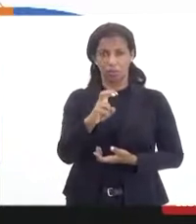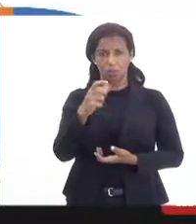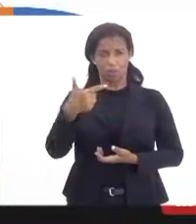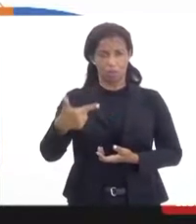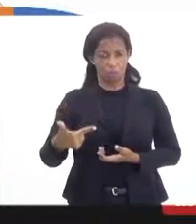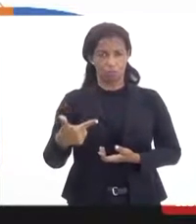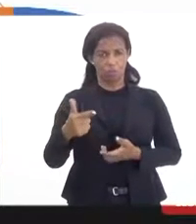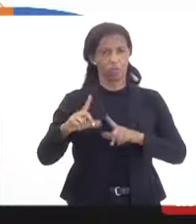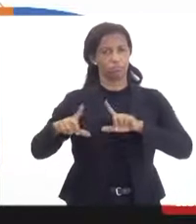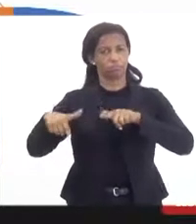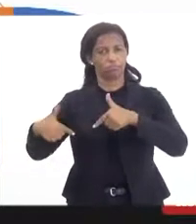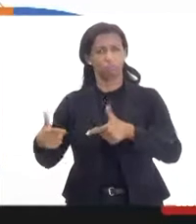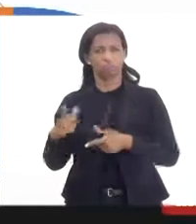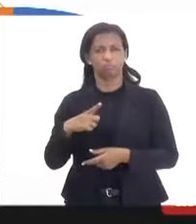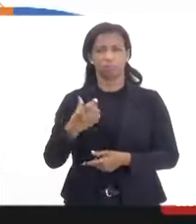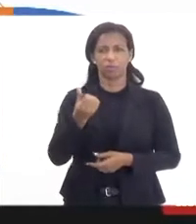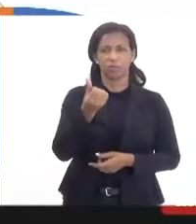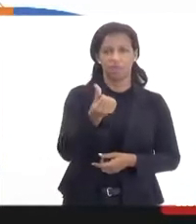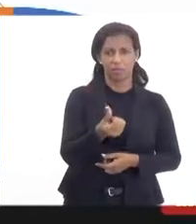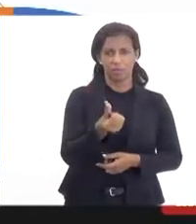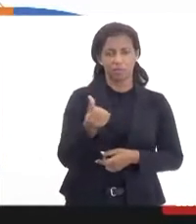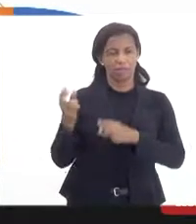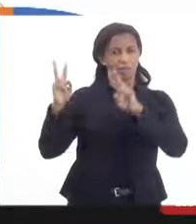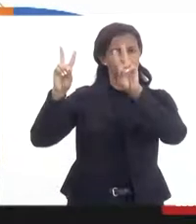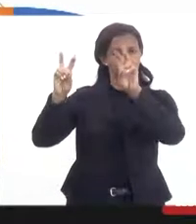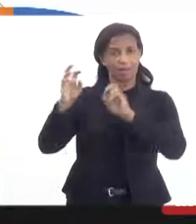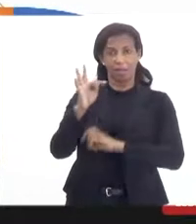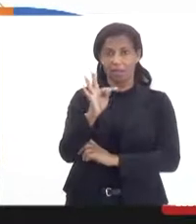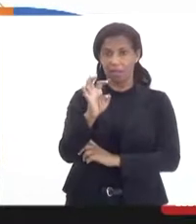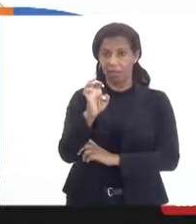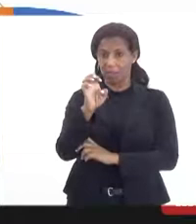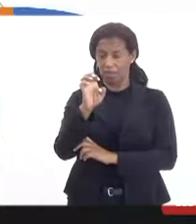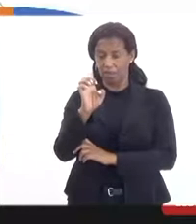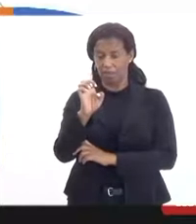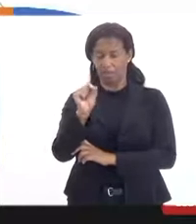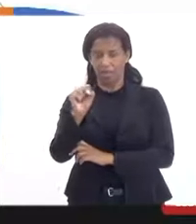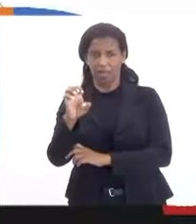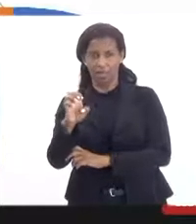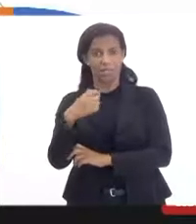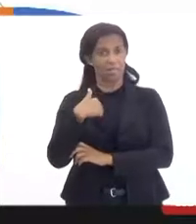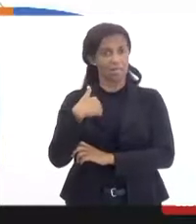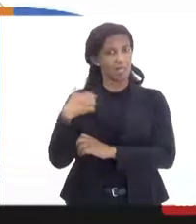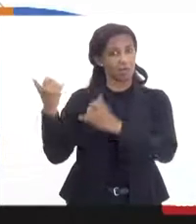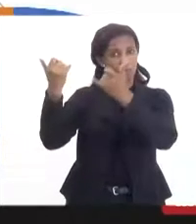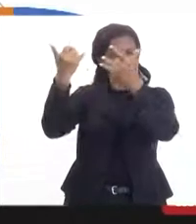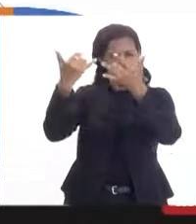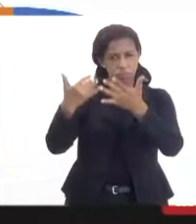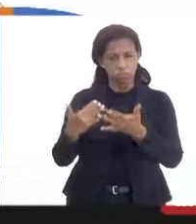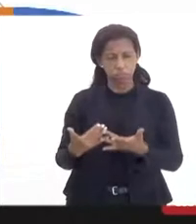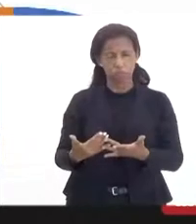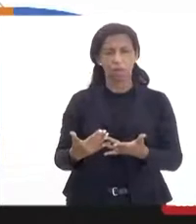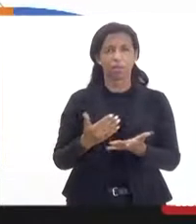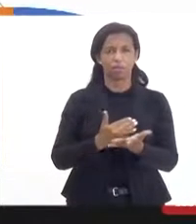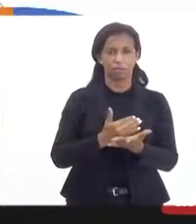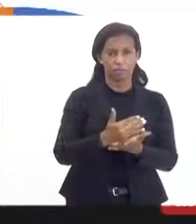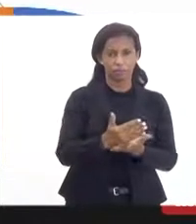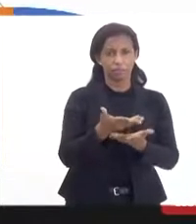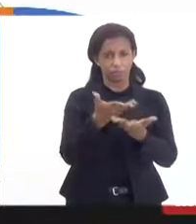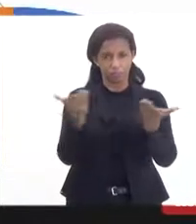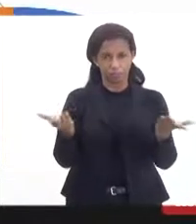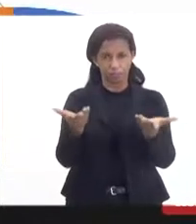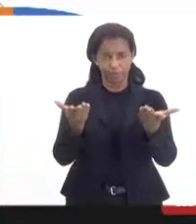ações, nós identificamos 6 grandes teses, tá? Que eu vou abordar aqui de forma introdutória para os